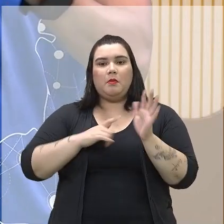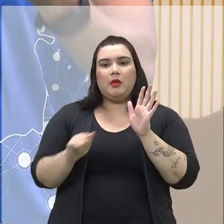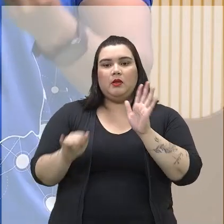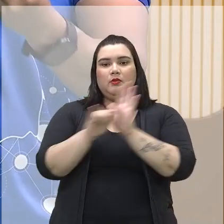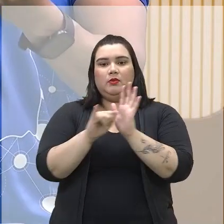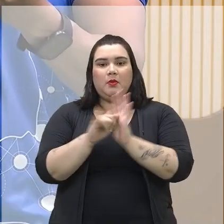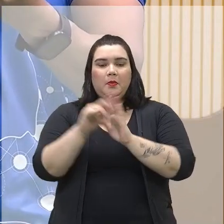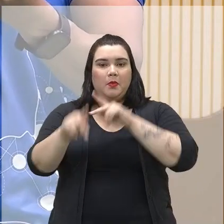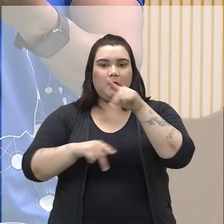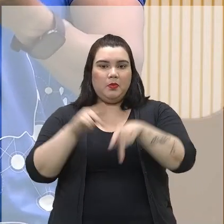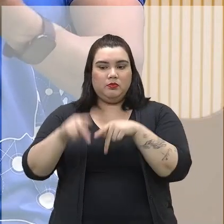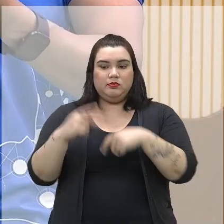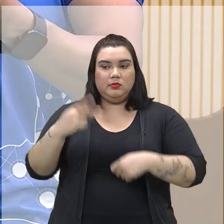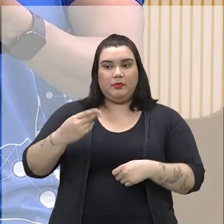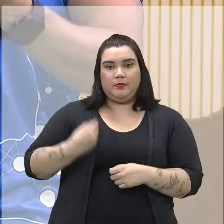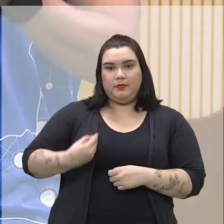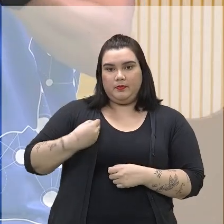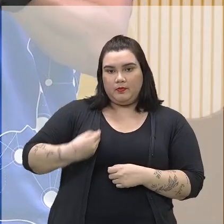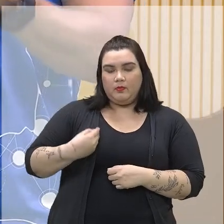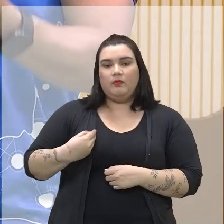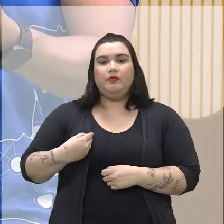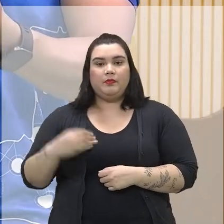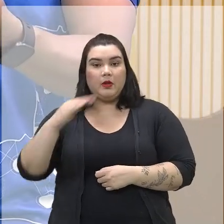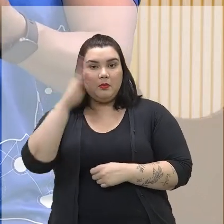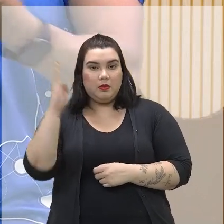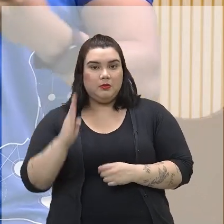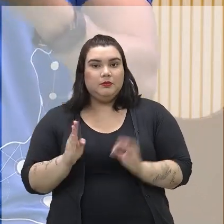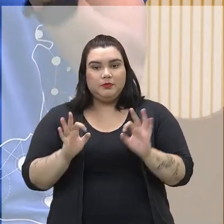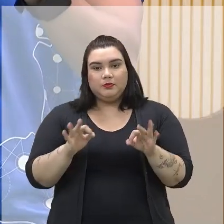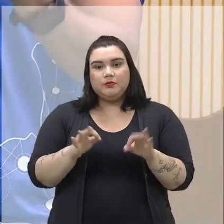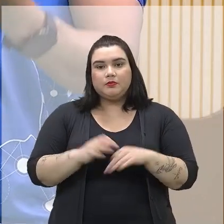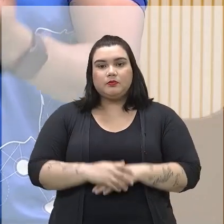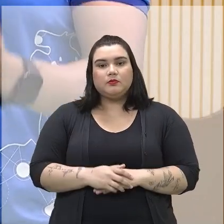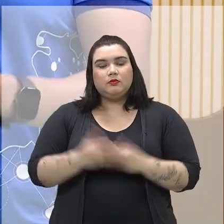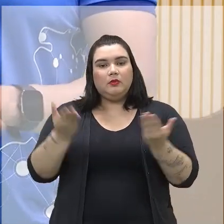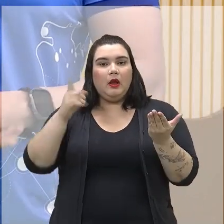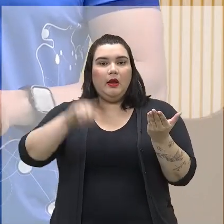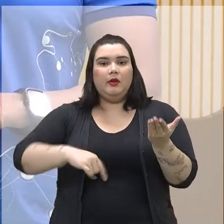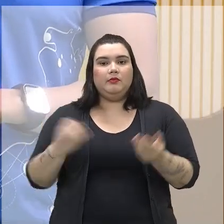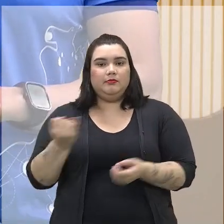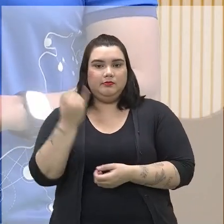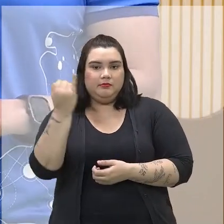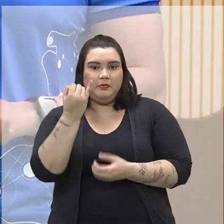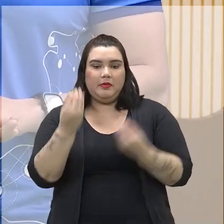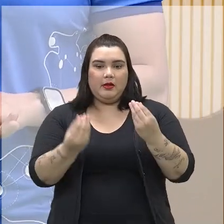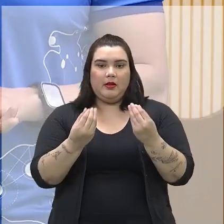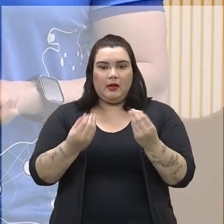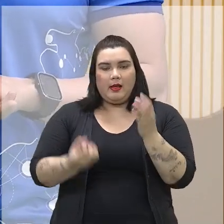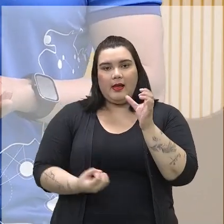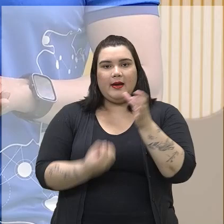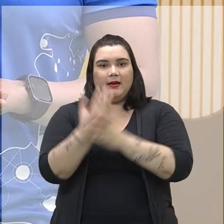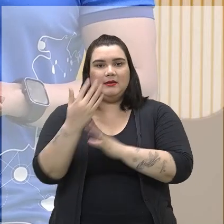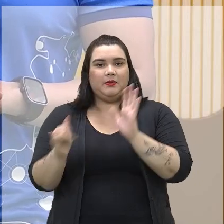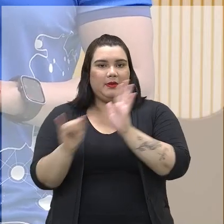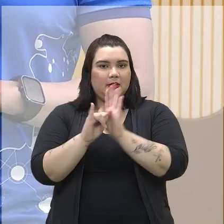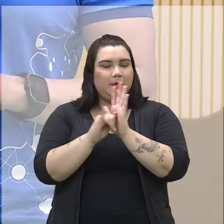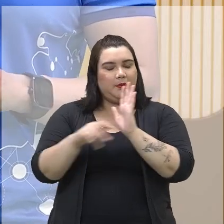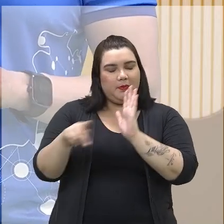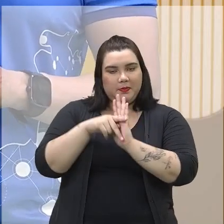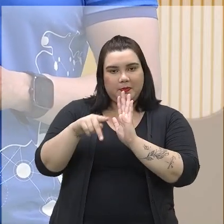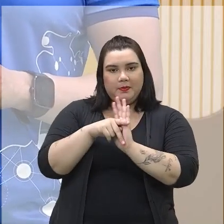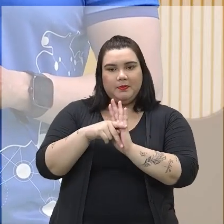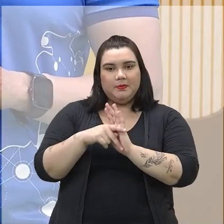da população que aqui estava enquanto brasileiro, tá certo? E isso foi importante também para a formação da nossa